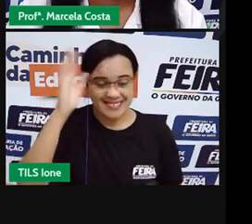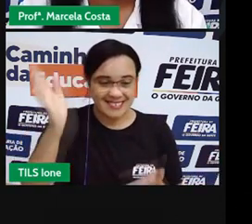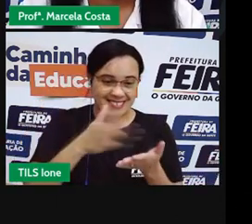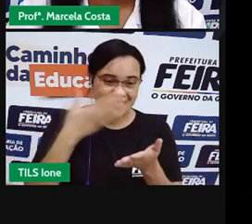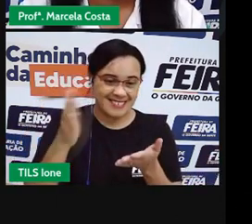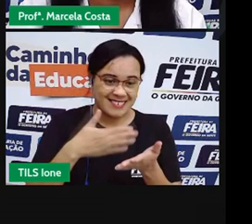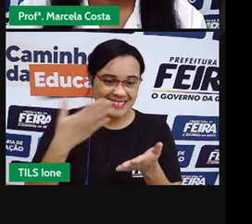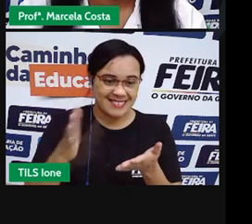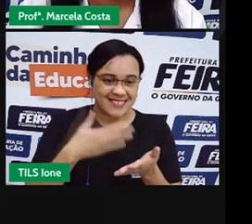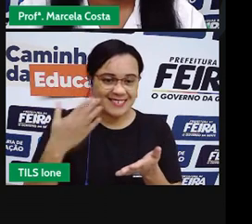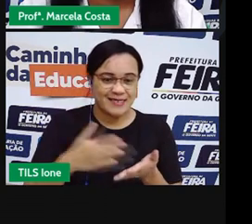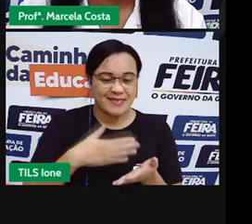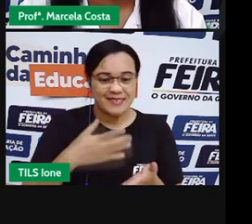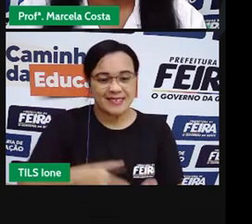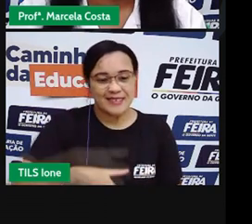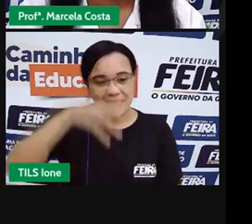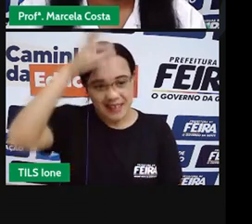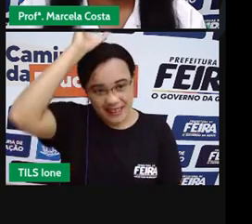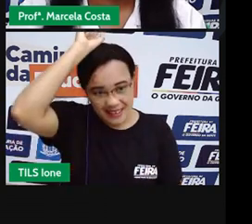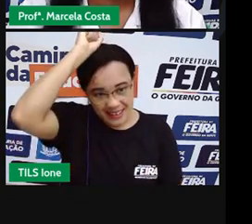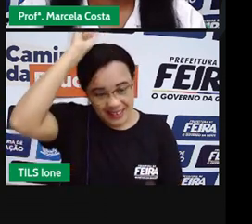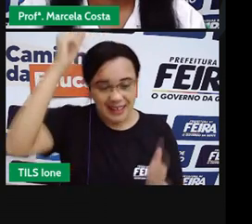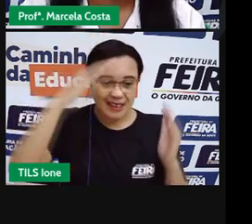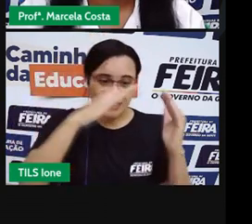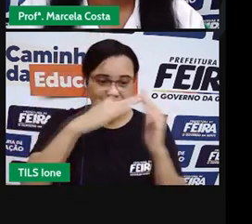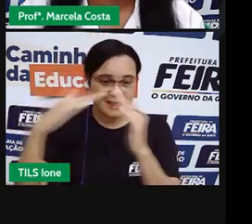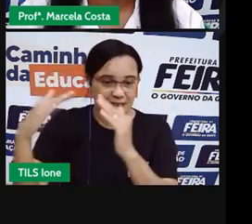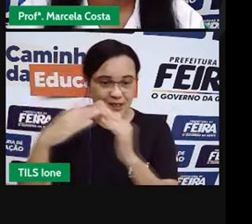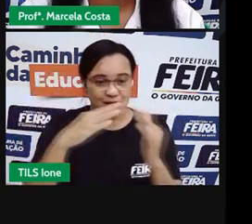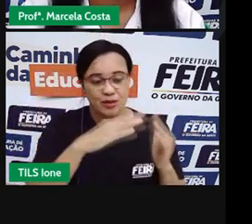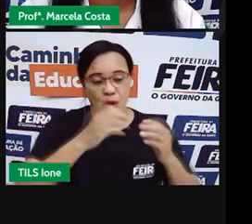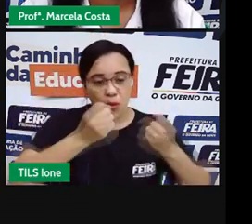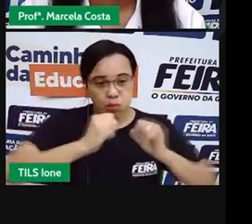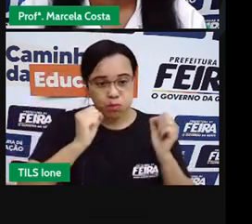da leitura desse livro, A Galinha do Vizinho?